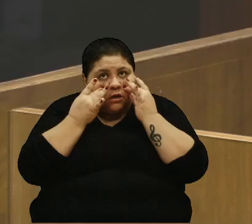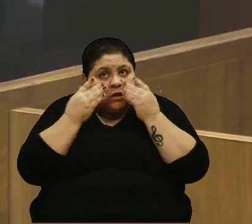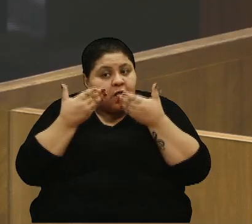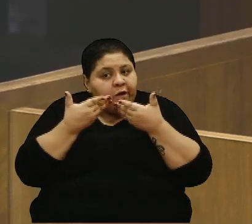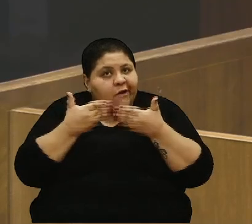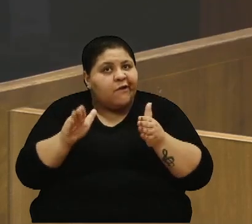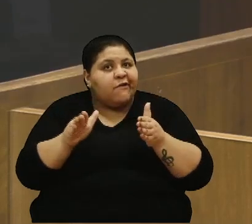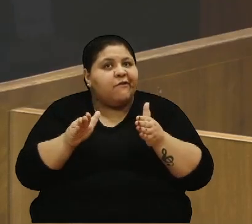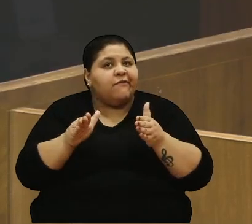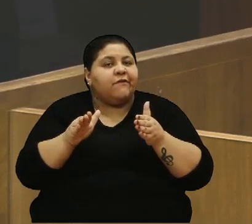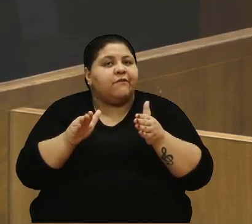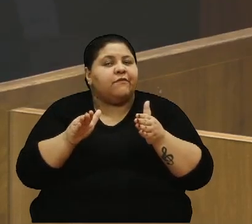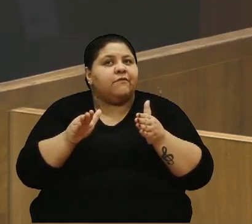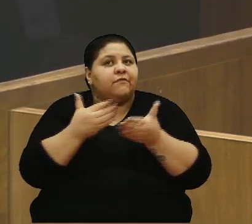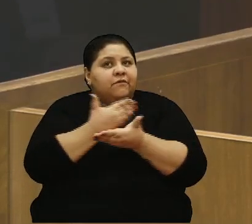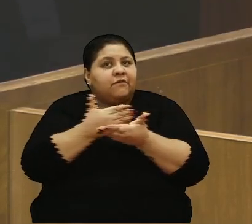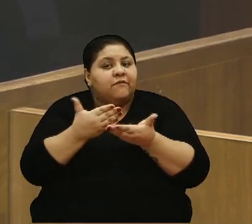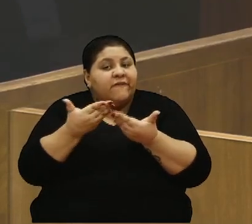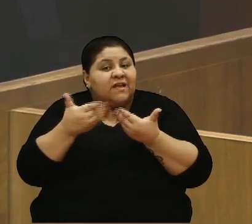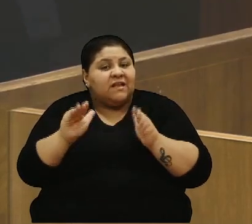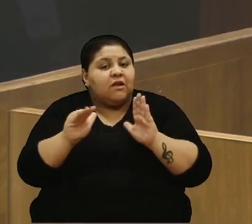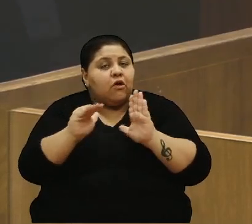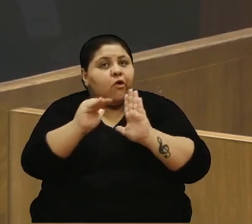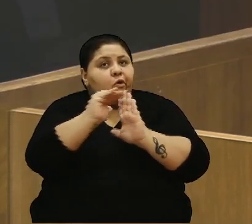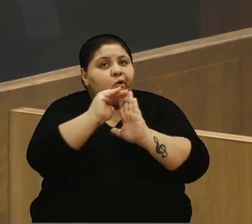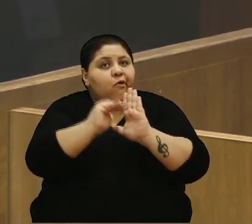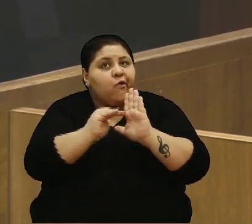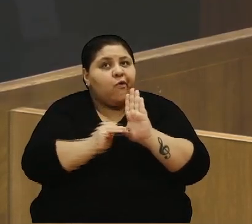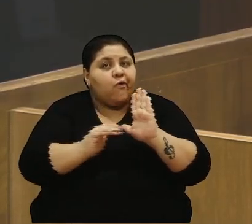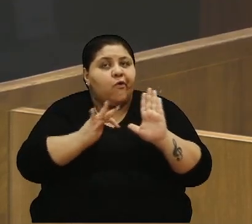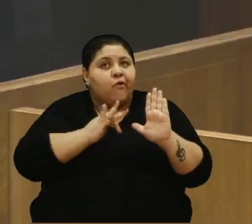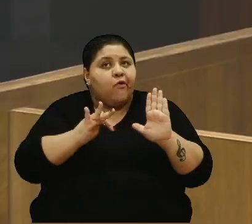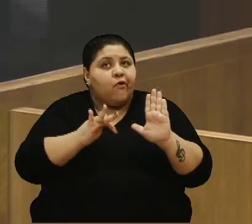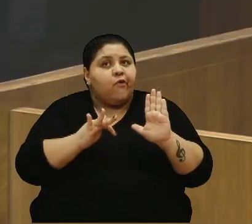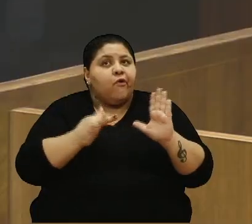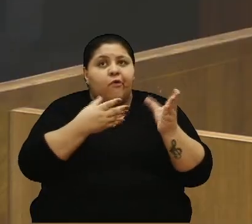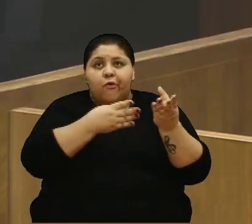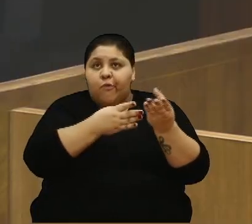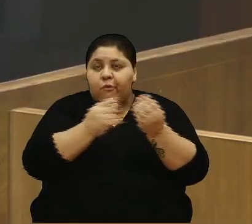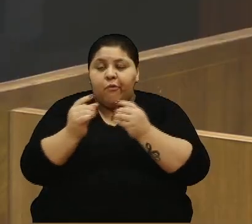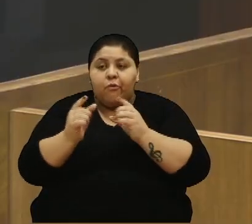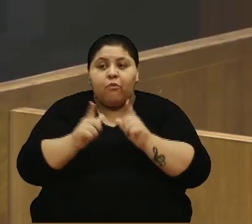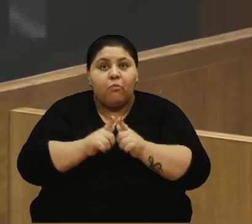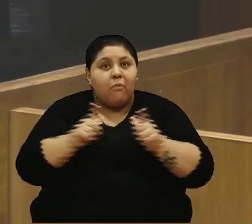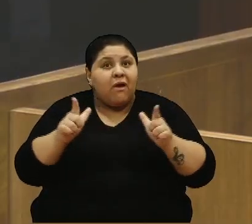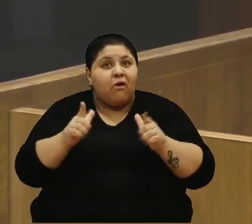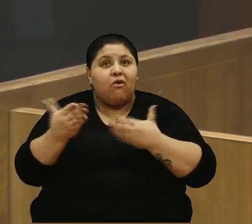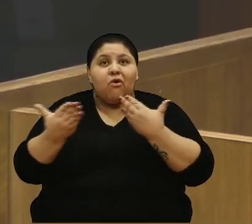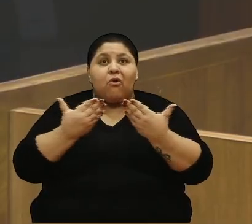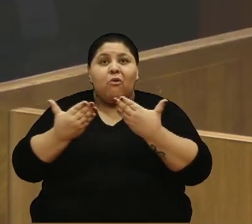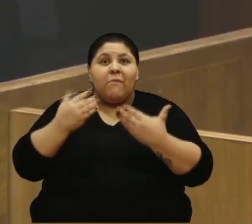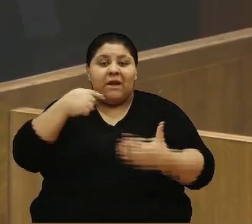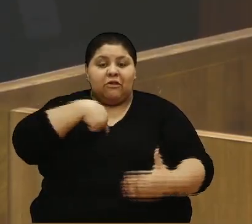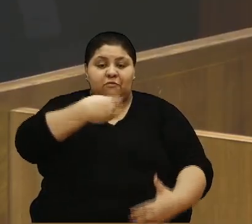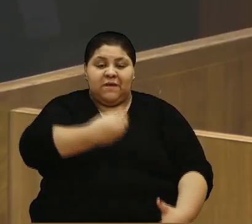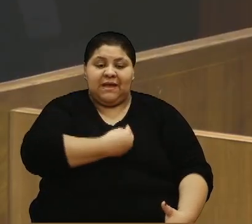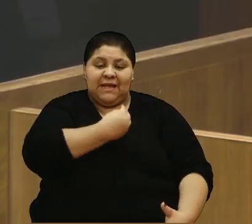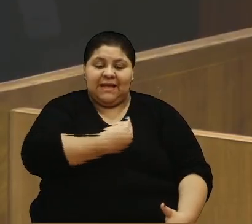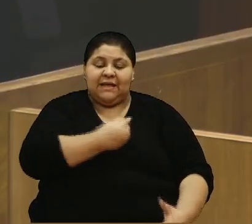um pacote, vai abrir um programa federal a nível de habitação muito maior que o Minha Casa Minha Vida, e a gente tem de